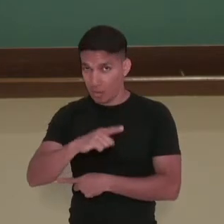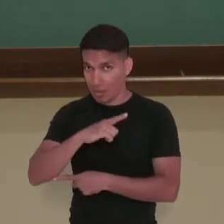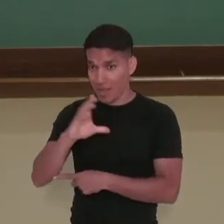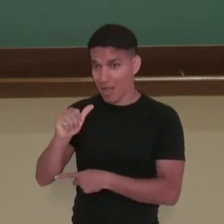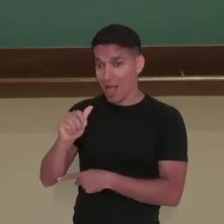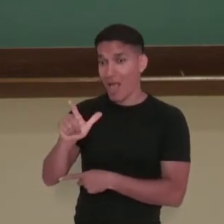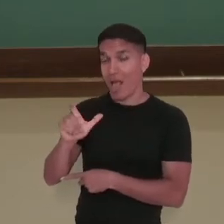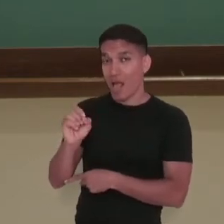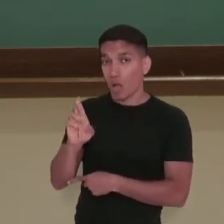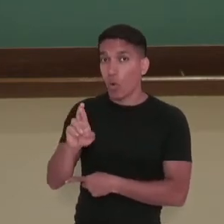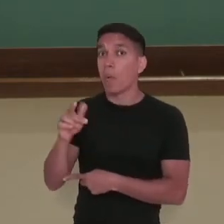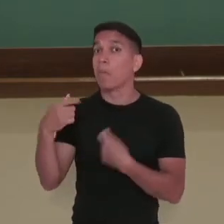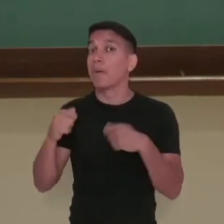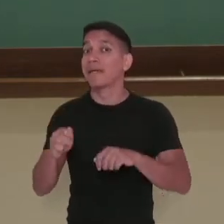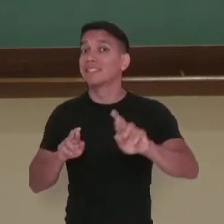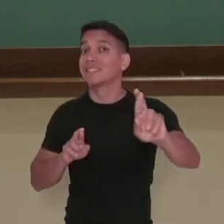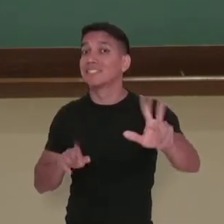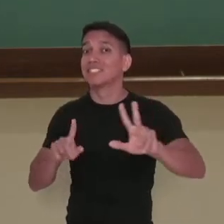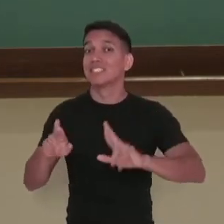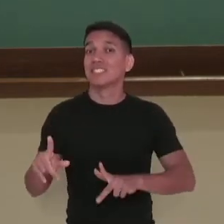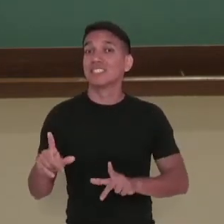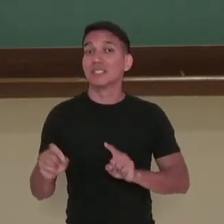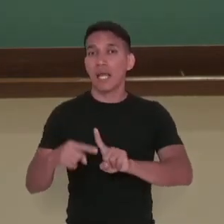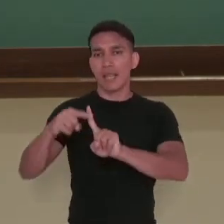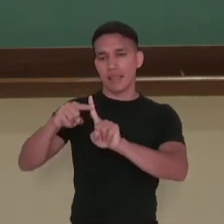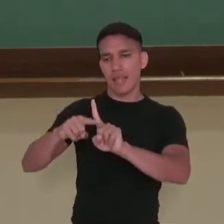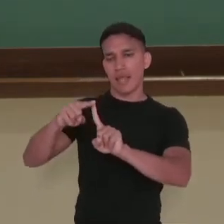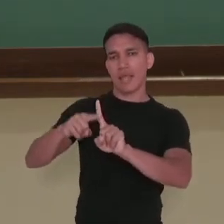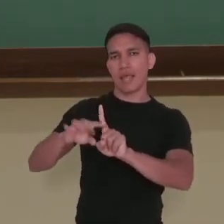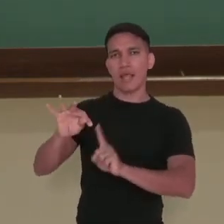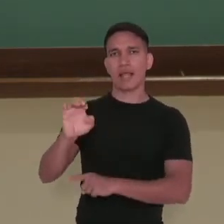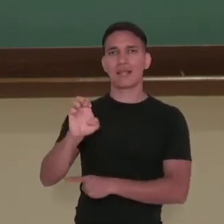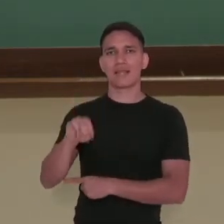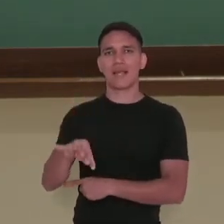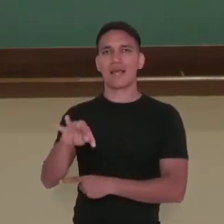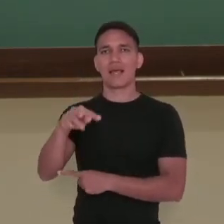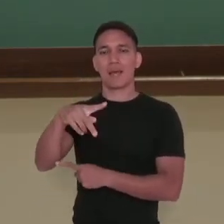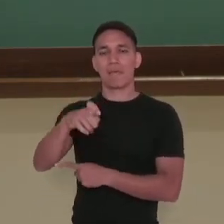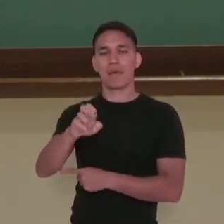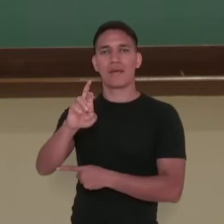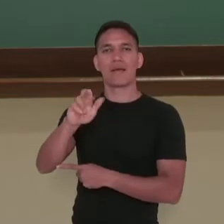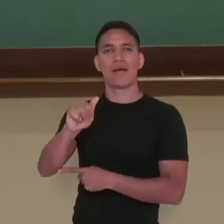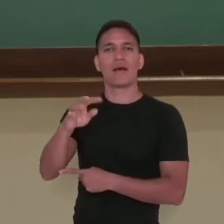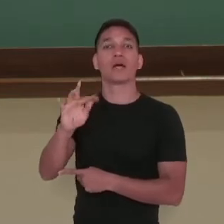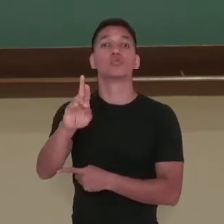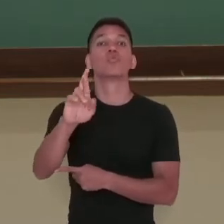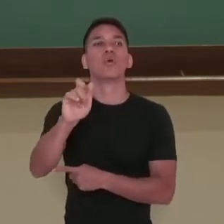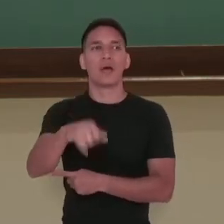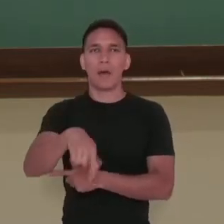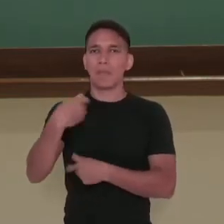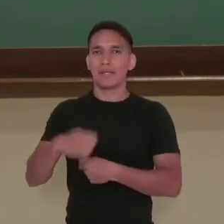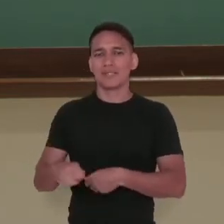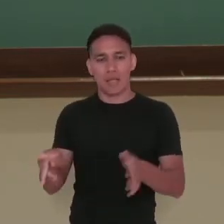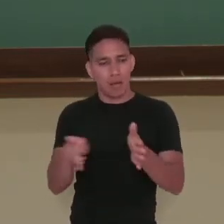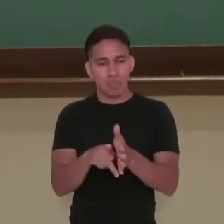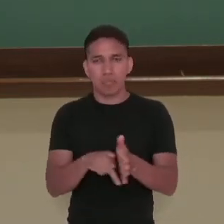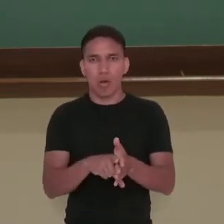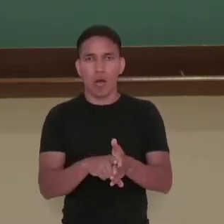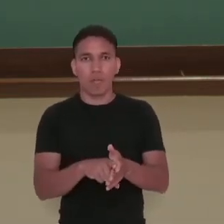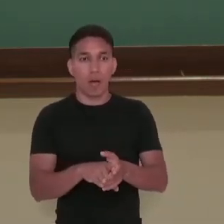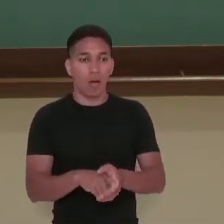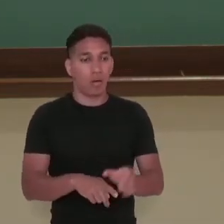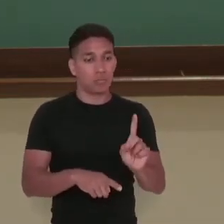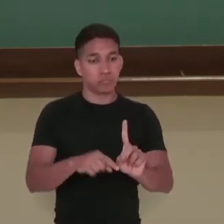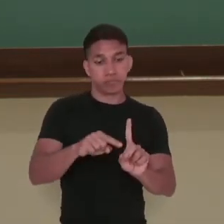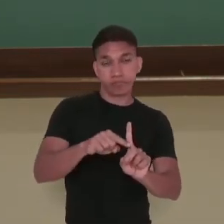ter diferença de temperatura. Tem que fluir, né? O calor é uma energia que sai do corpo de